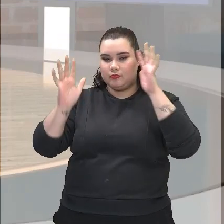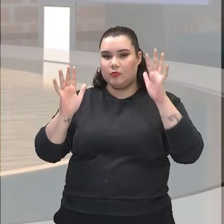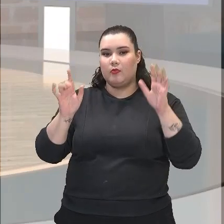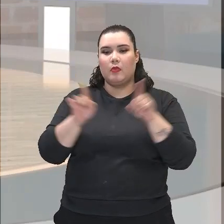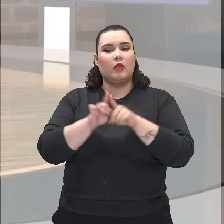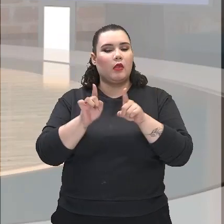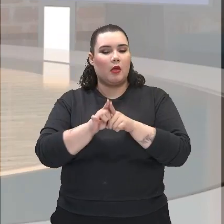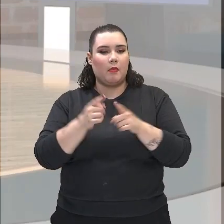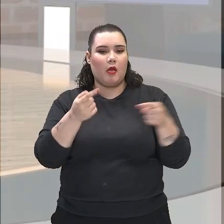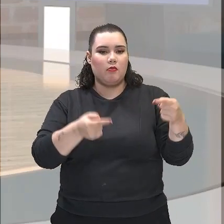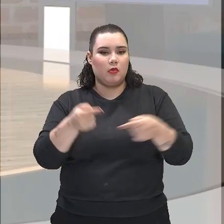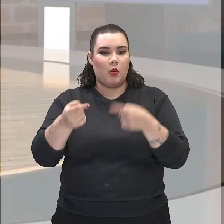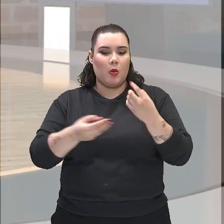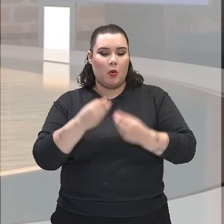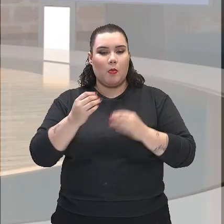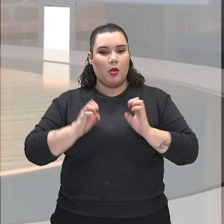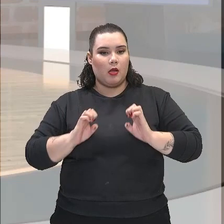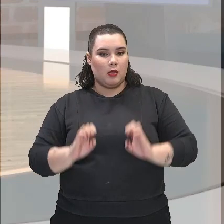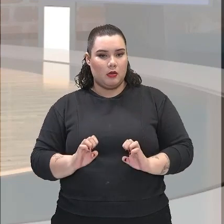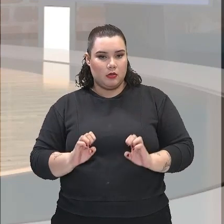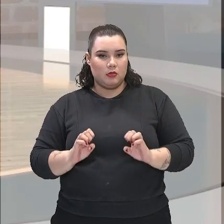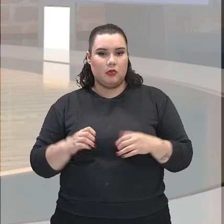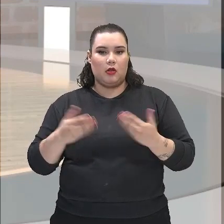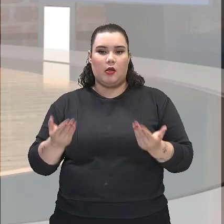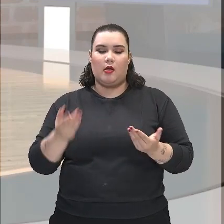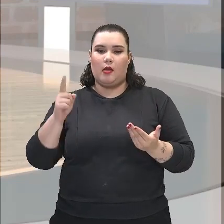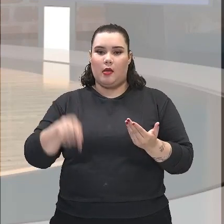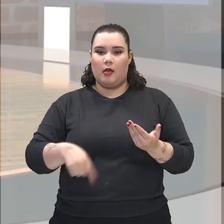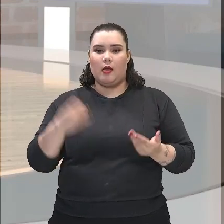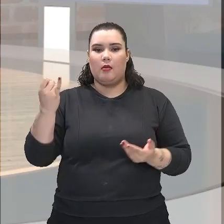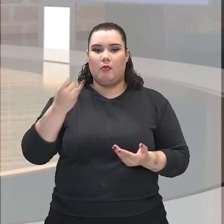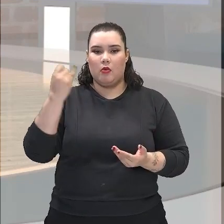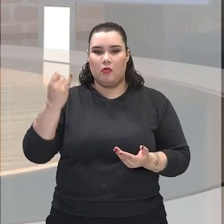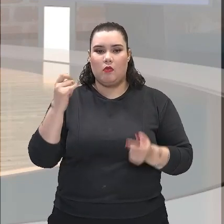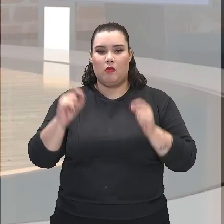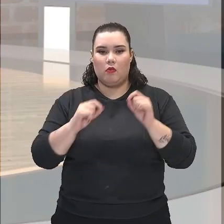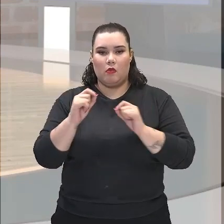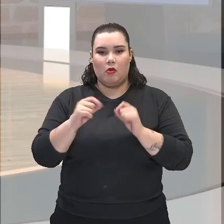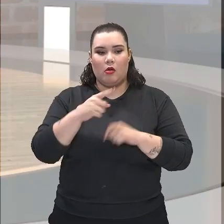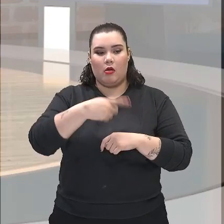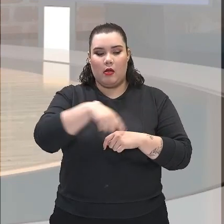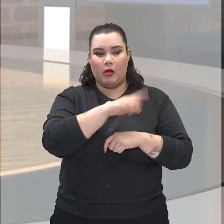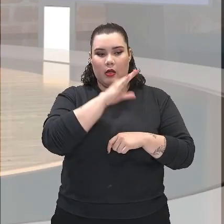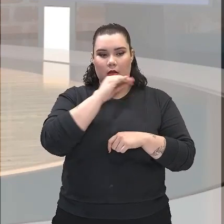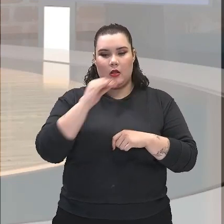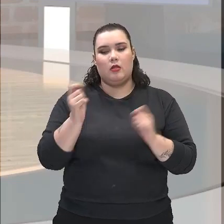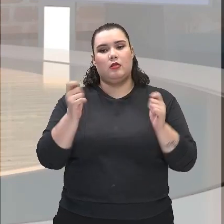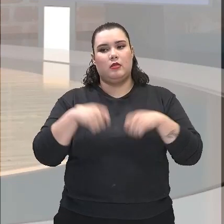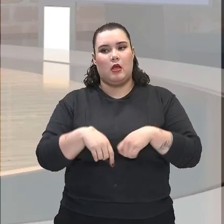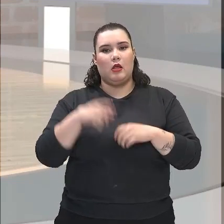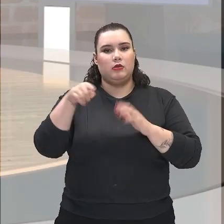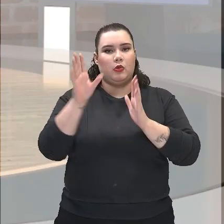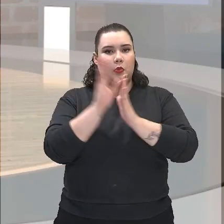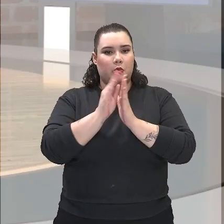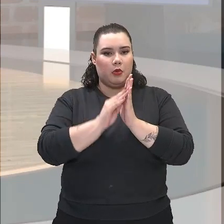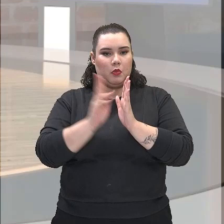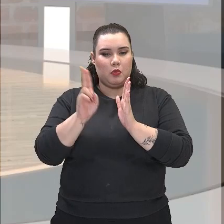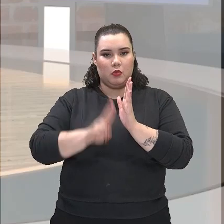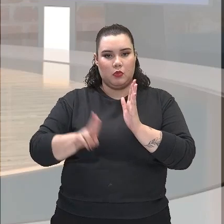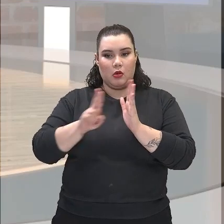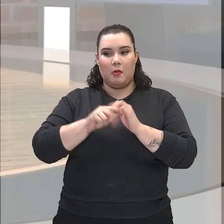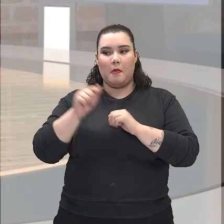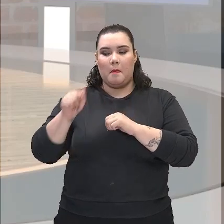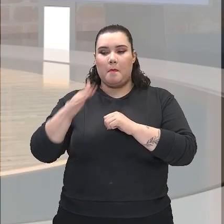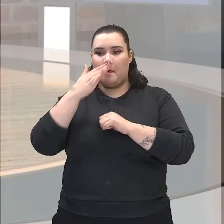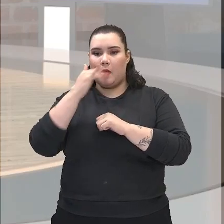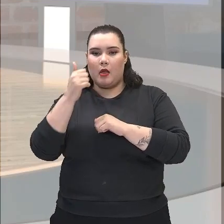discussões sobre questões éticas. É fundamental equilibrar o acesso a esses conteúdos com a orientação adequada dos pais